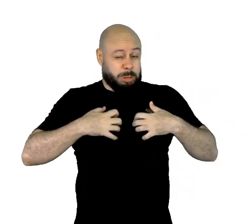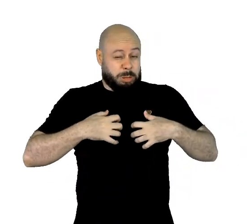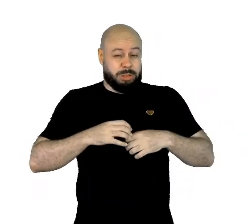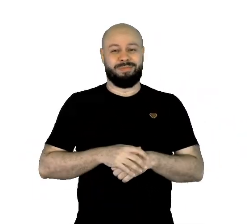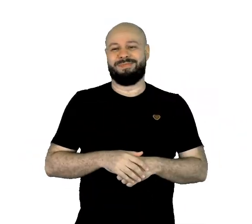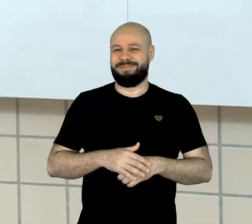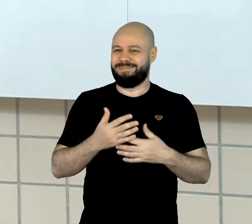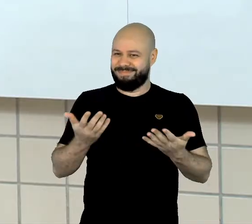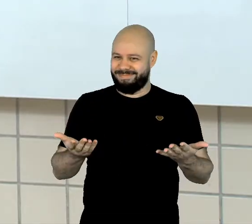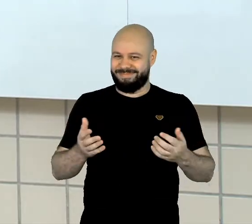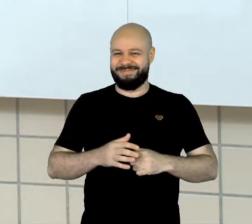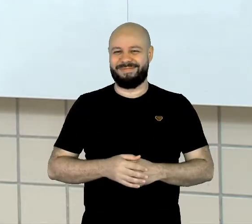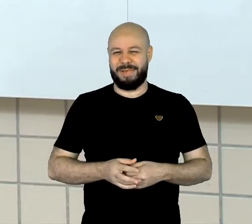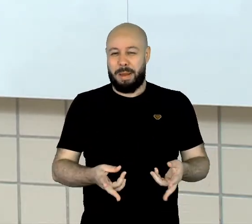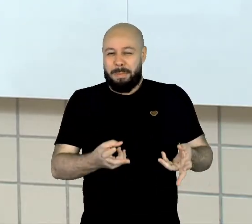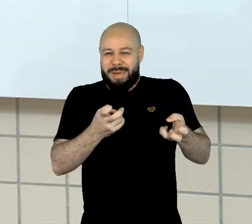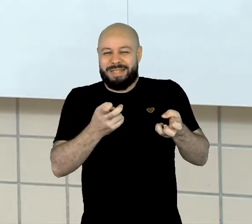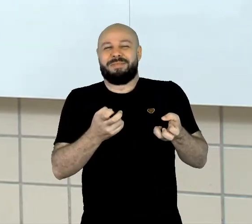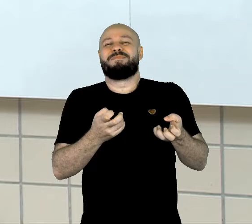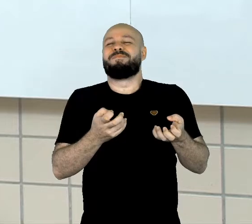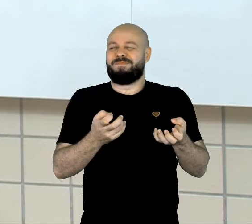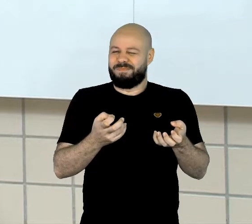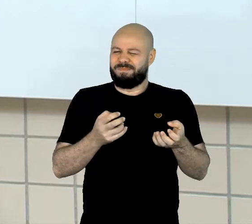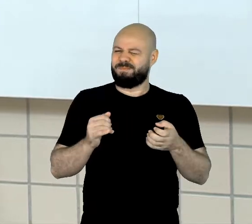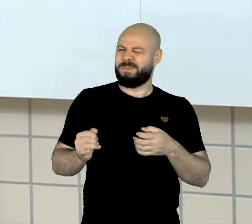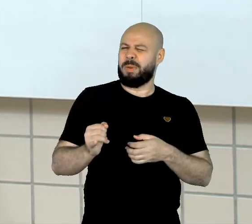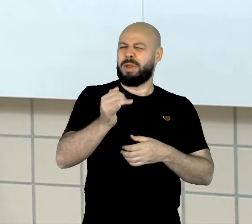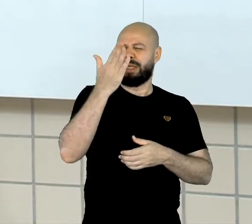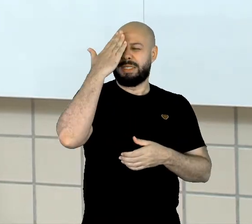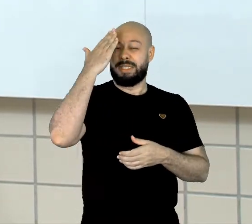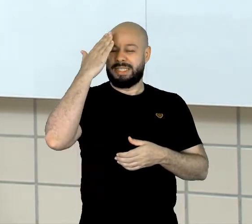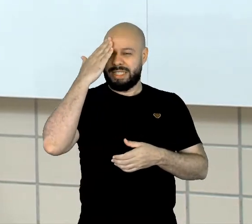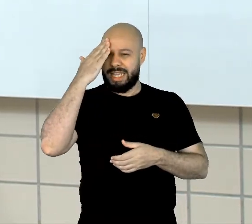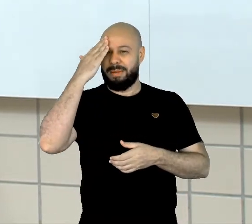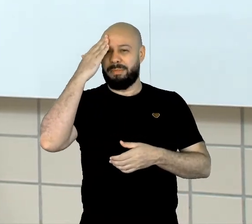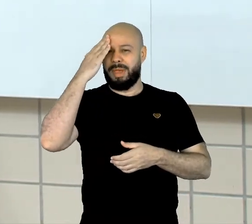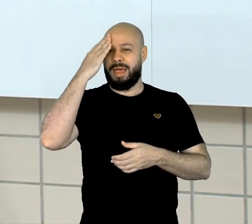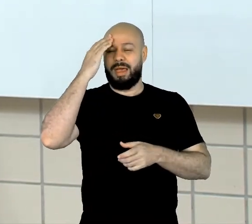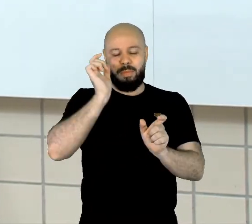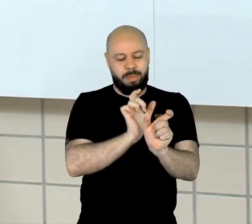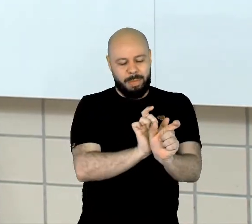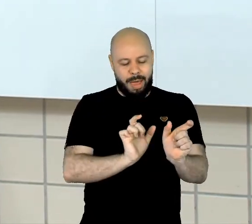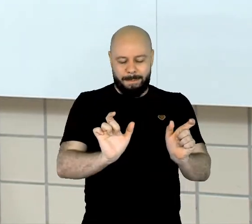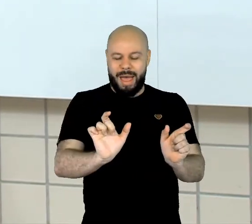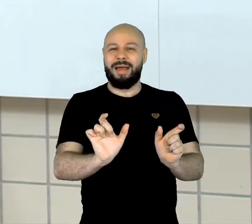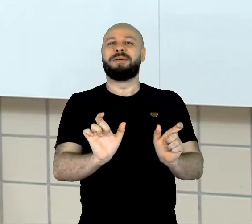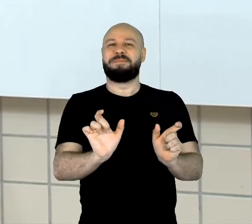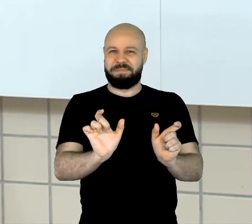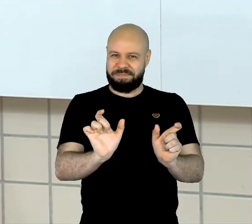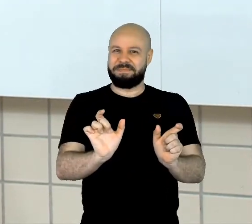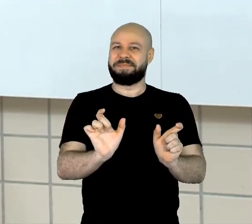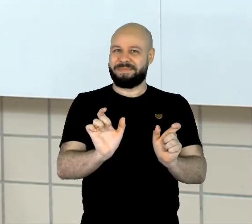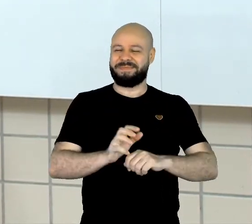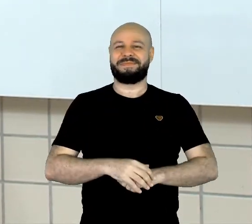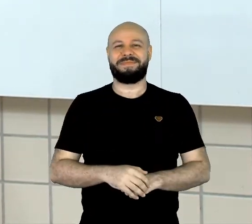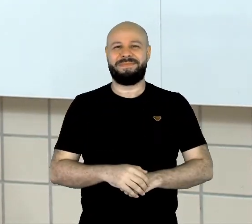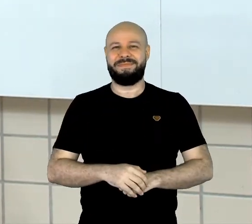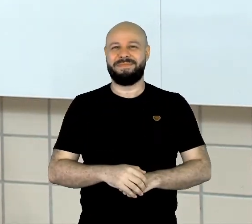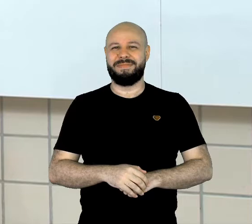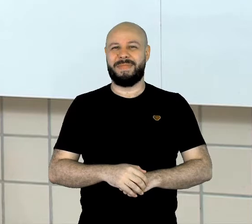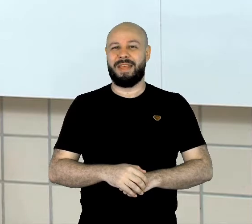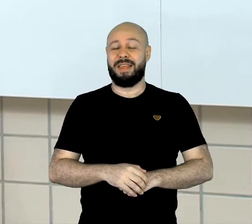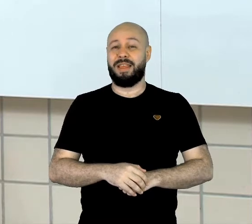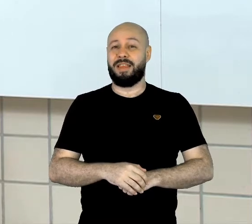irritados. Perceberam a importância de sabermos os sinônimos das palavras para que o